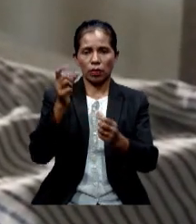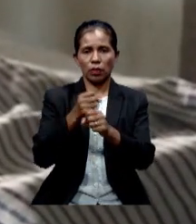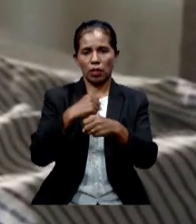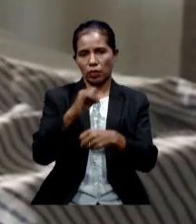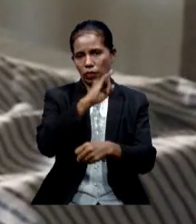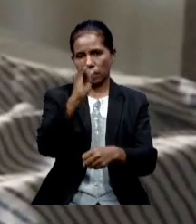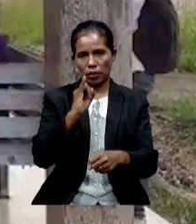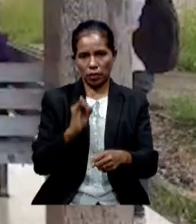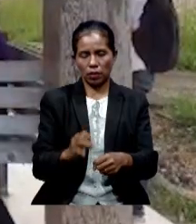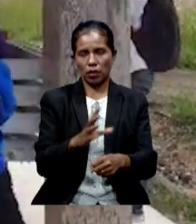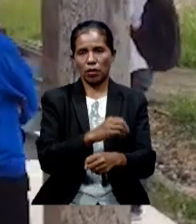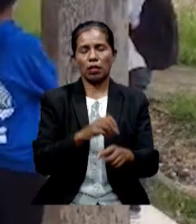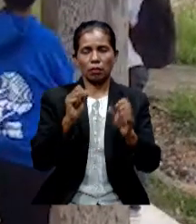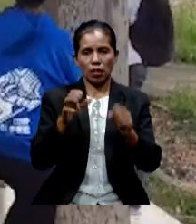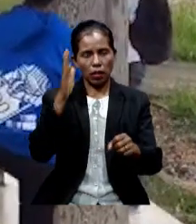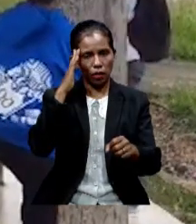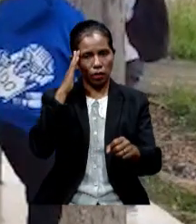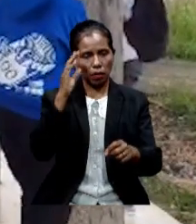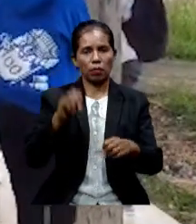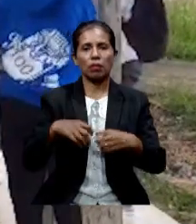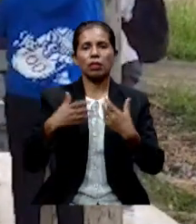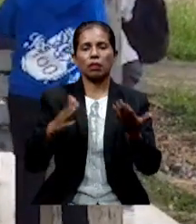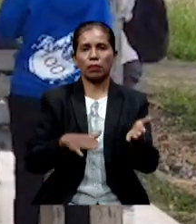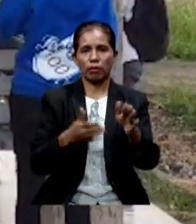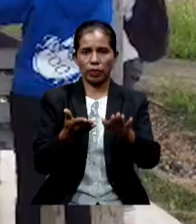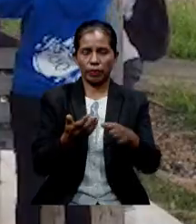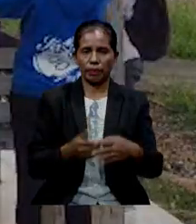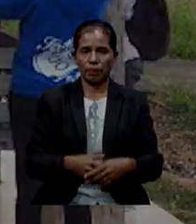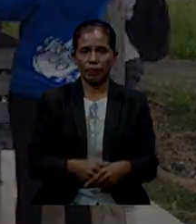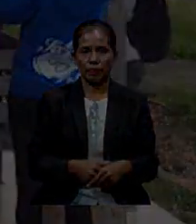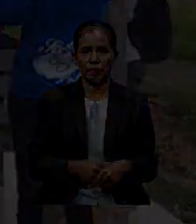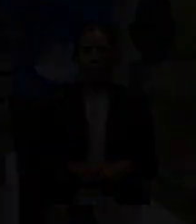investigação, o de bele atene motivo lolos. Marito da Costa, Gemen.